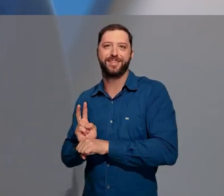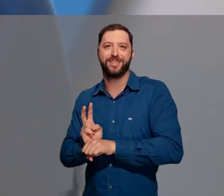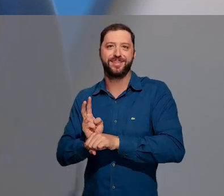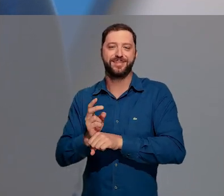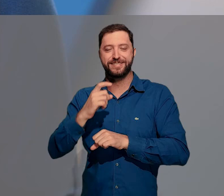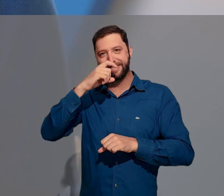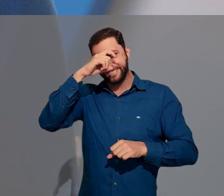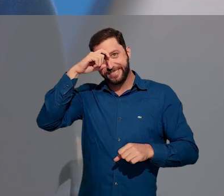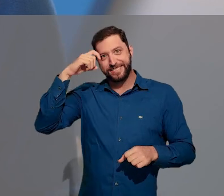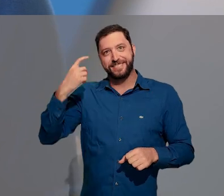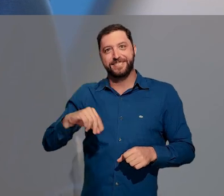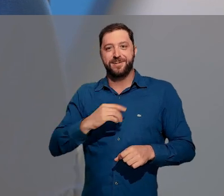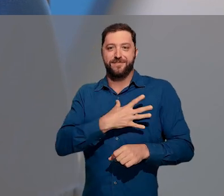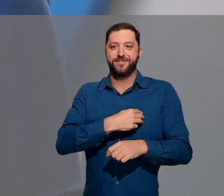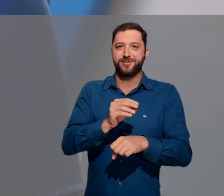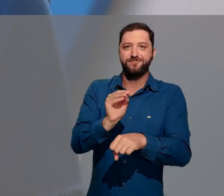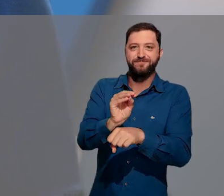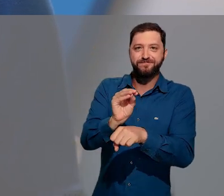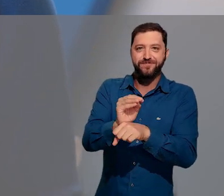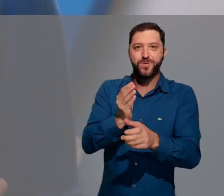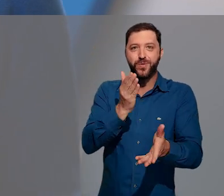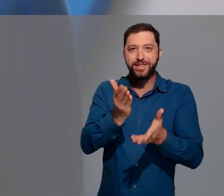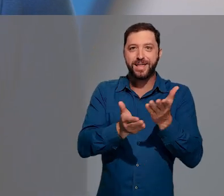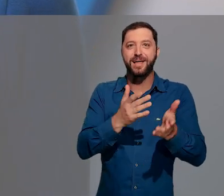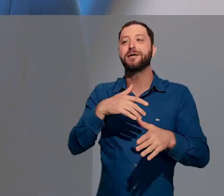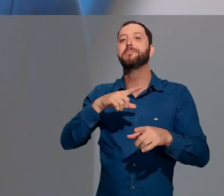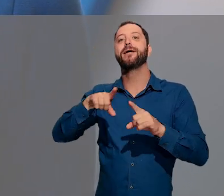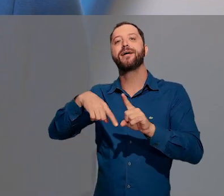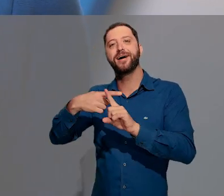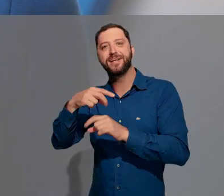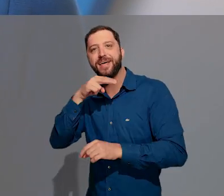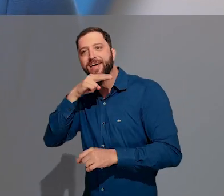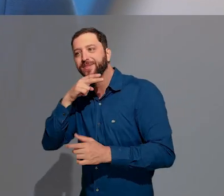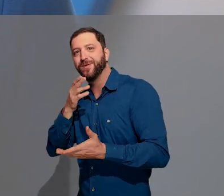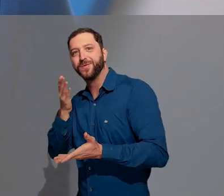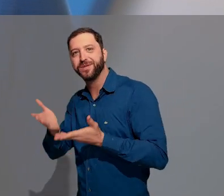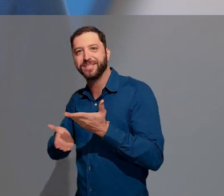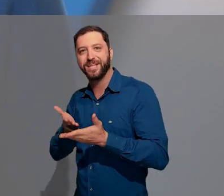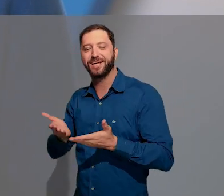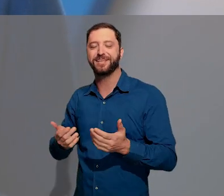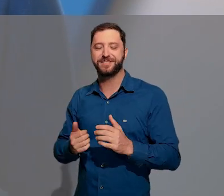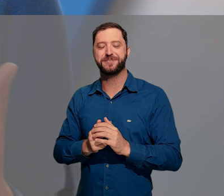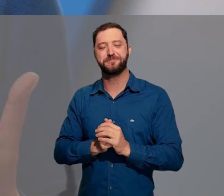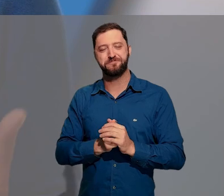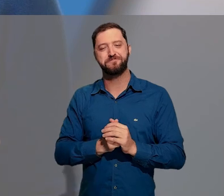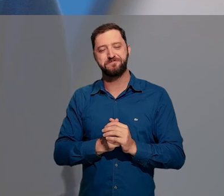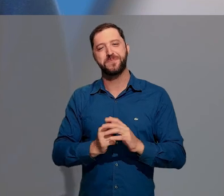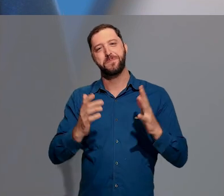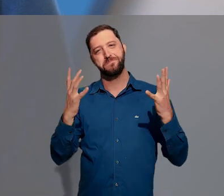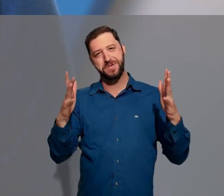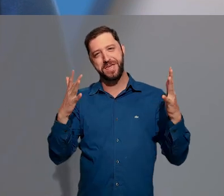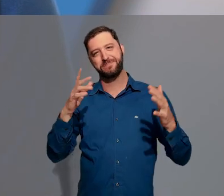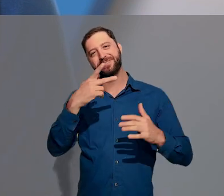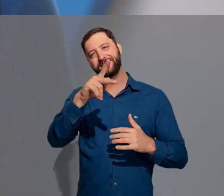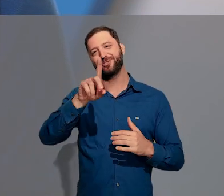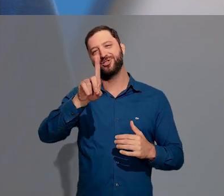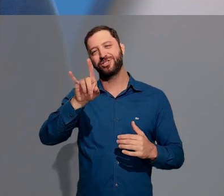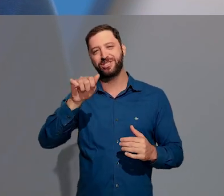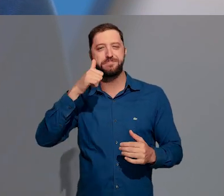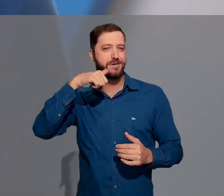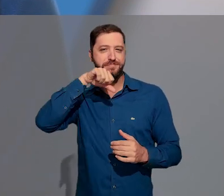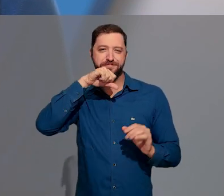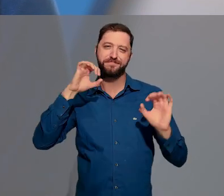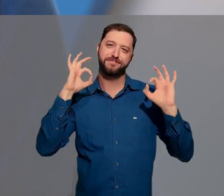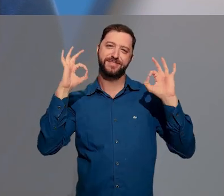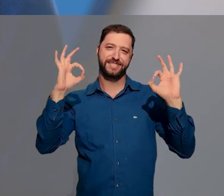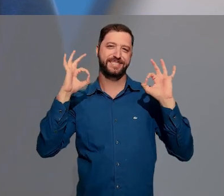né? Você se dedica aos seus filhos, mas também se dedica aos seus netos. Eu queria desejar para você um feliz Dia